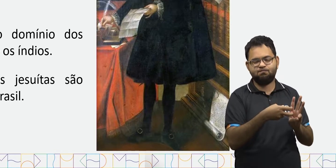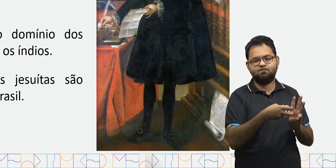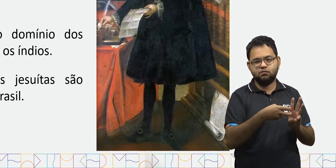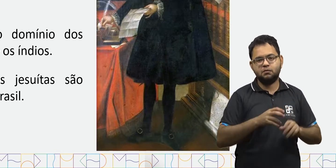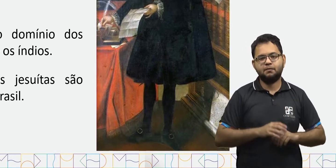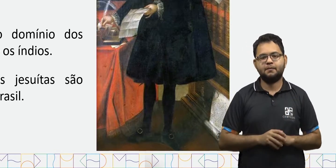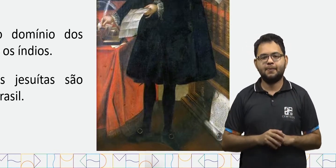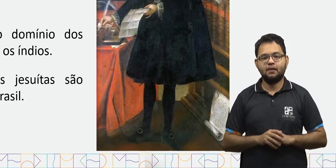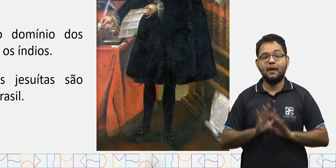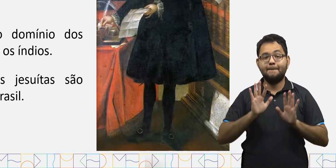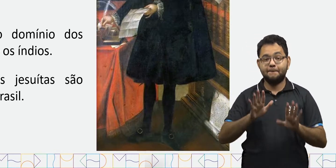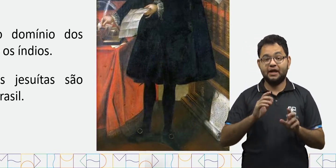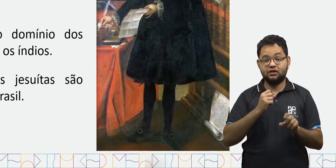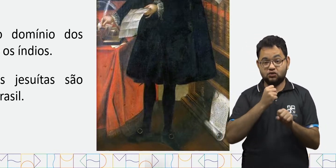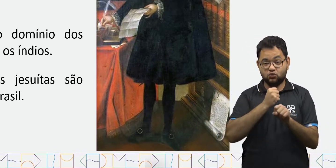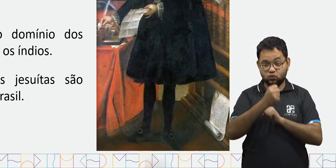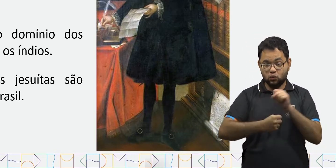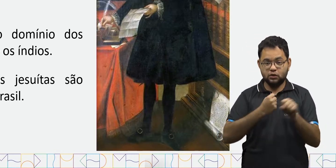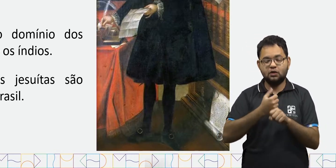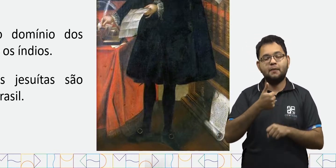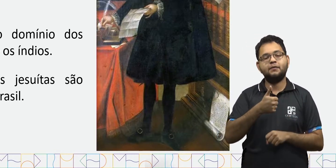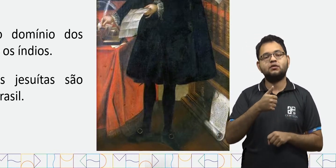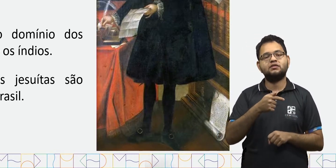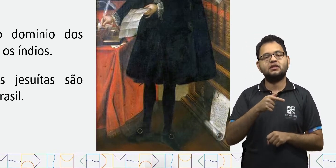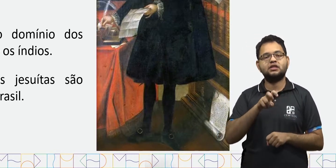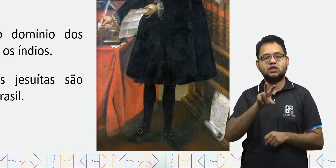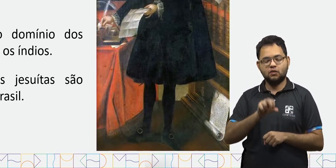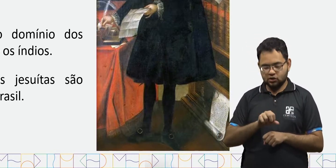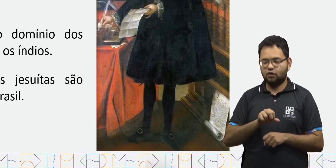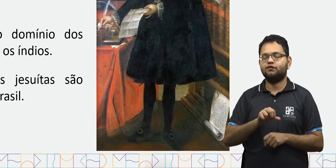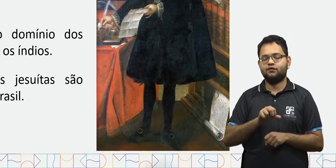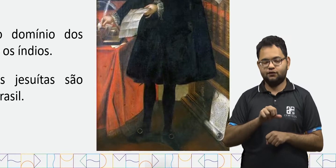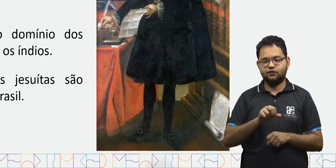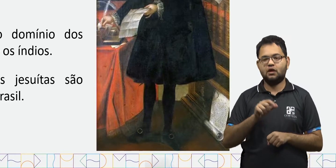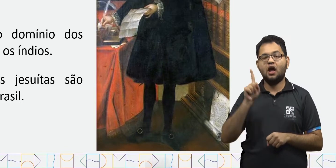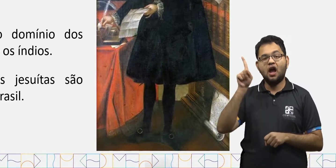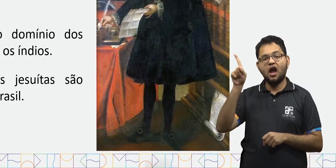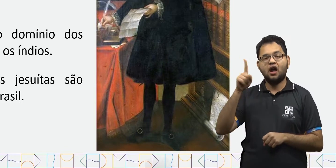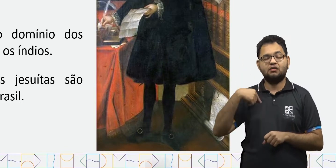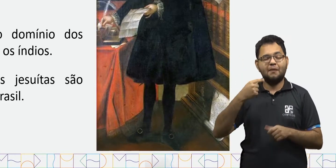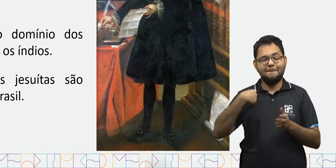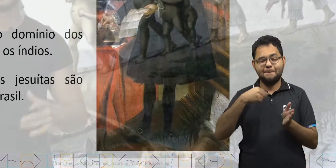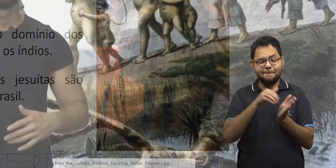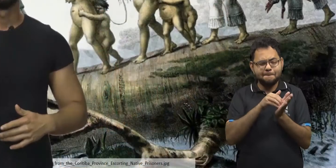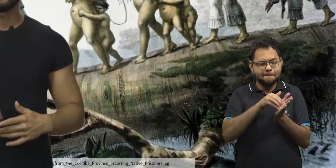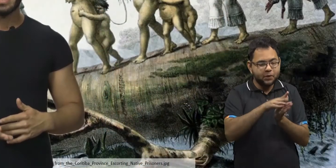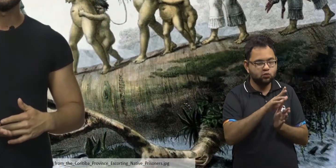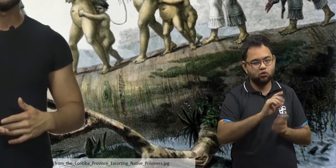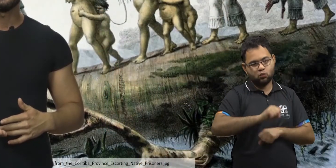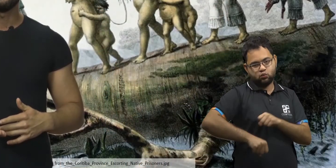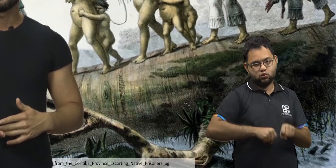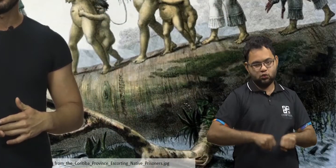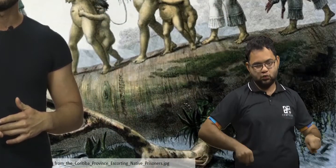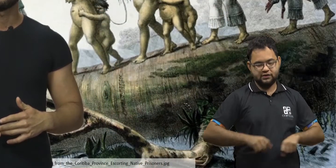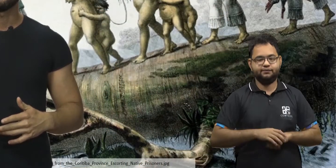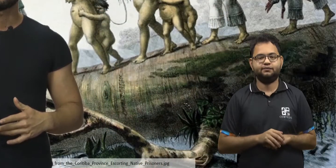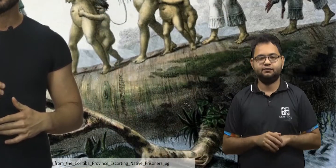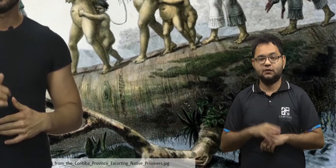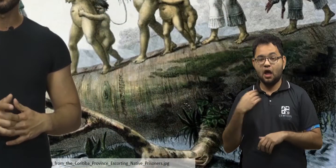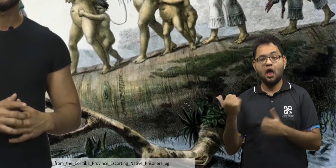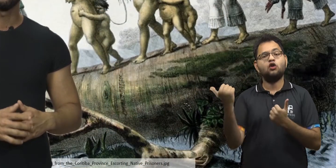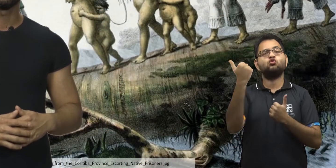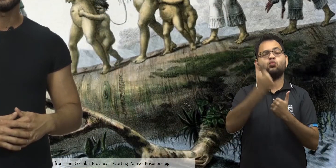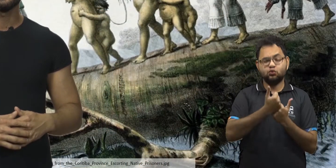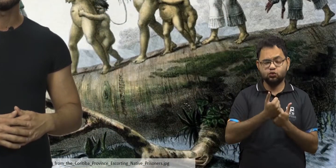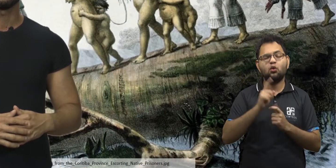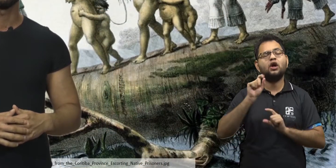em 1759, os jesuítas foram expulsos por Marquês de Pombal do Brasil. No lugar dos religiosos, os